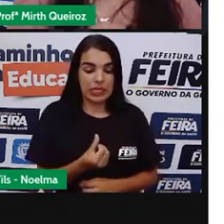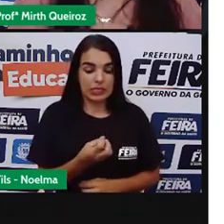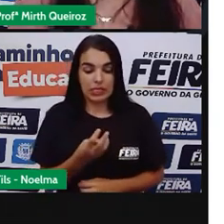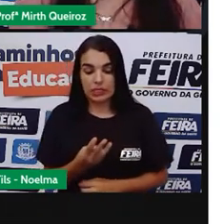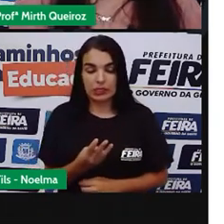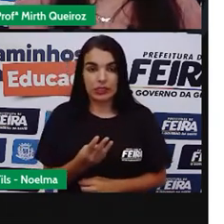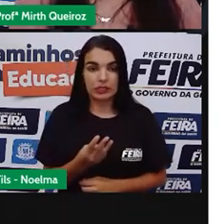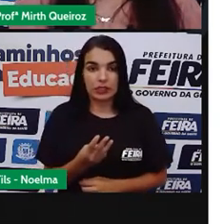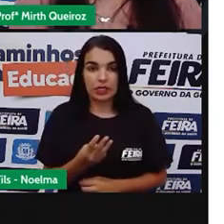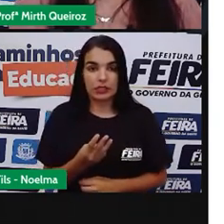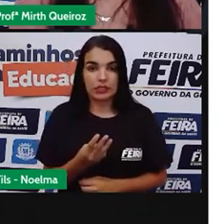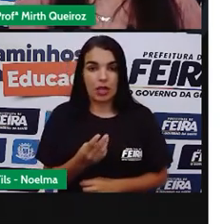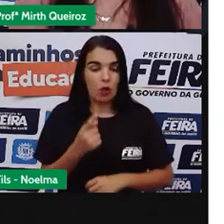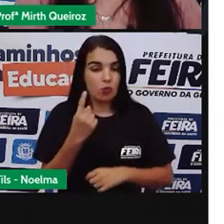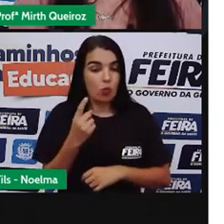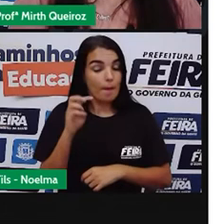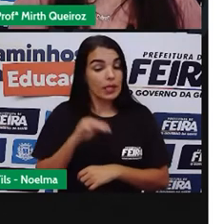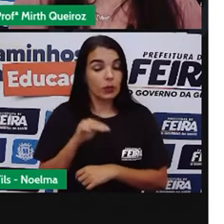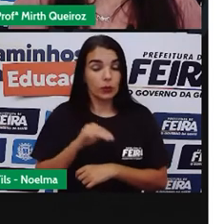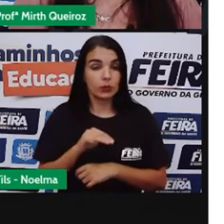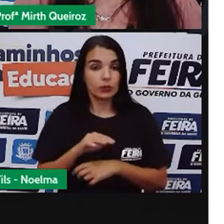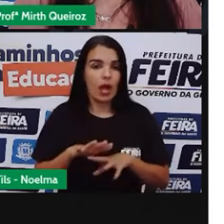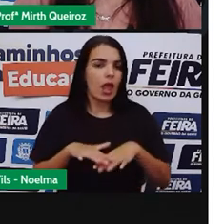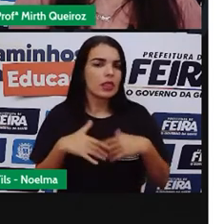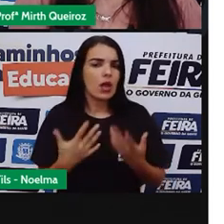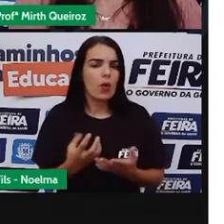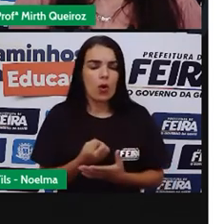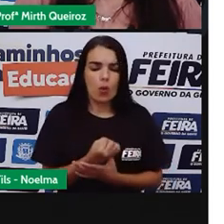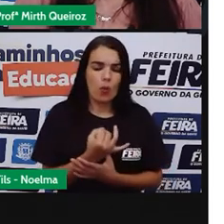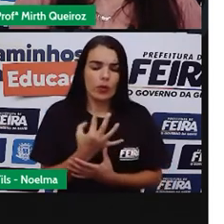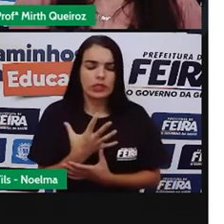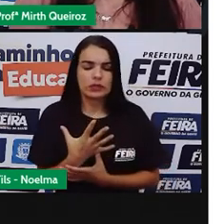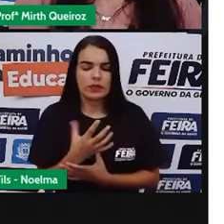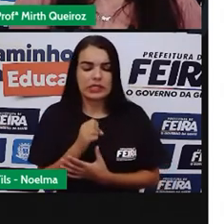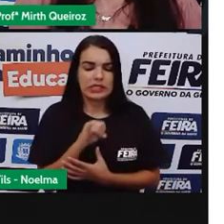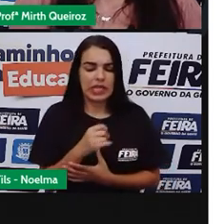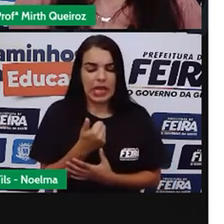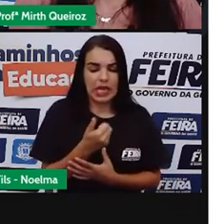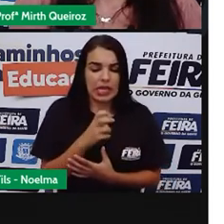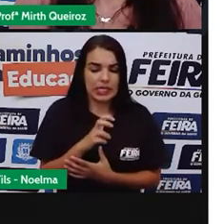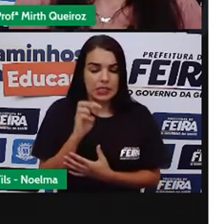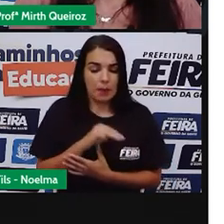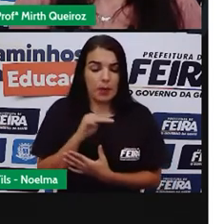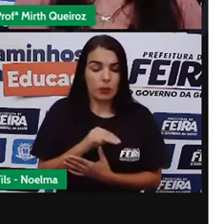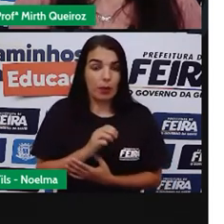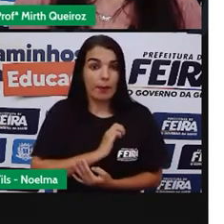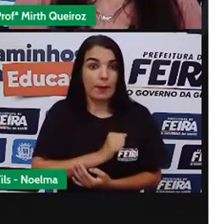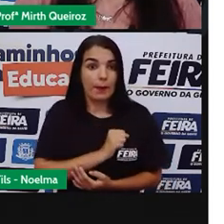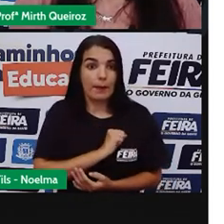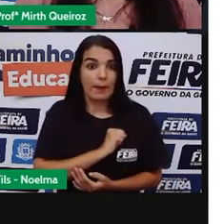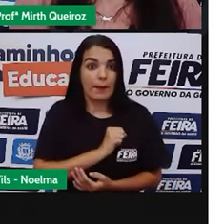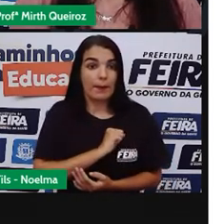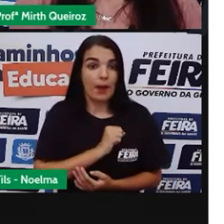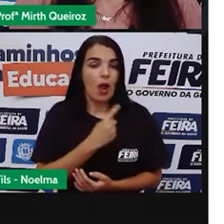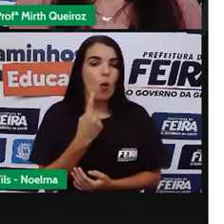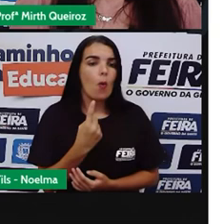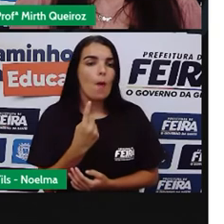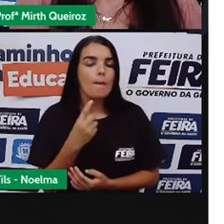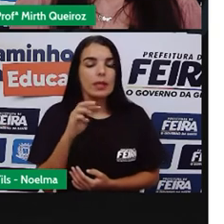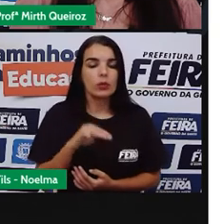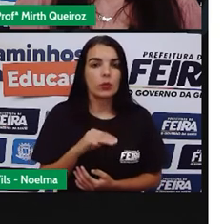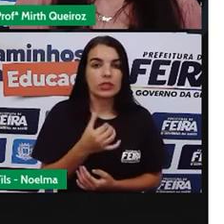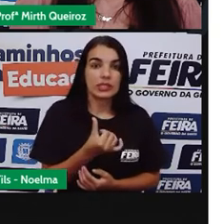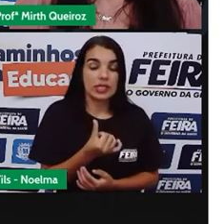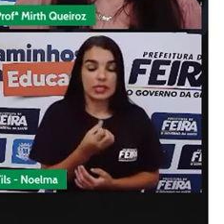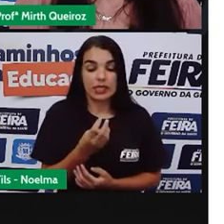63 vezes por minuto. Quantas vezes o coração dessa pessoa baterá em 15 minutos? Se um minuto é